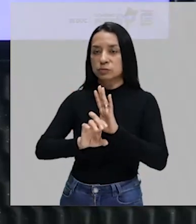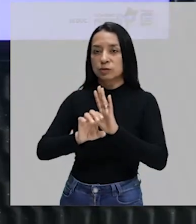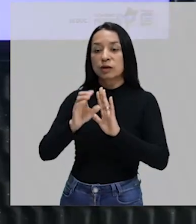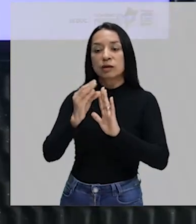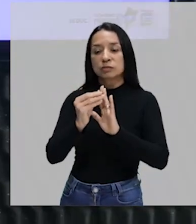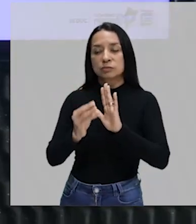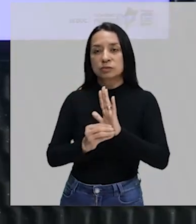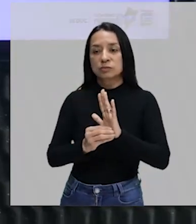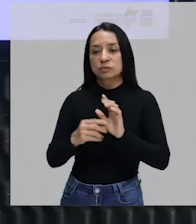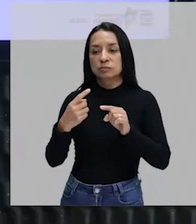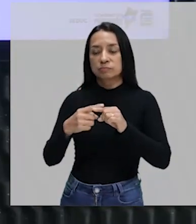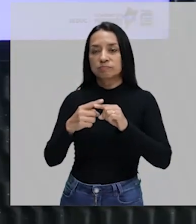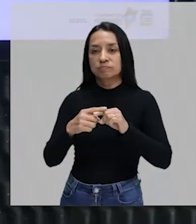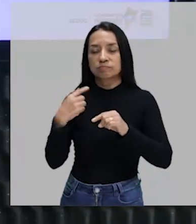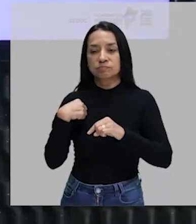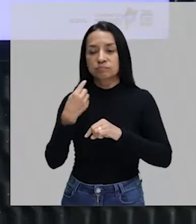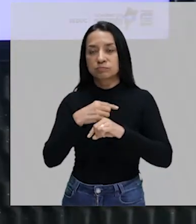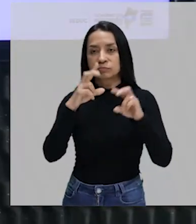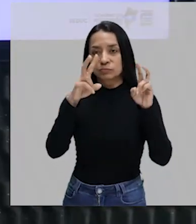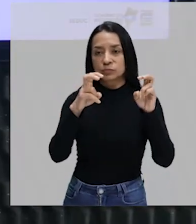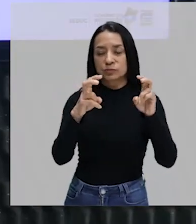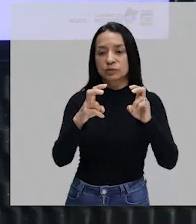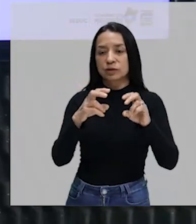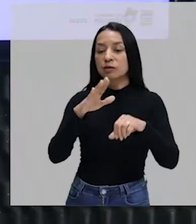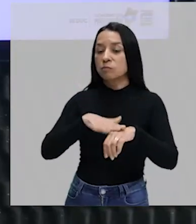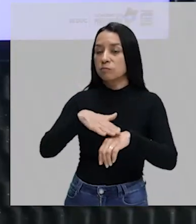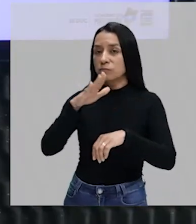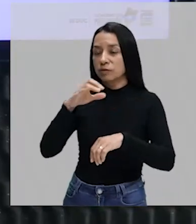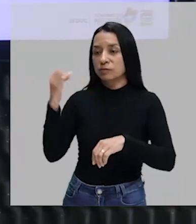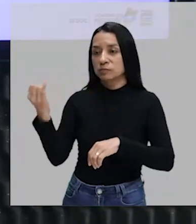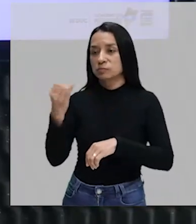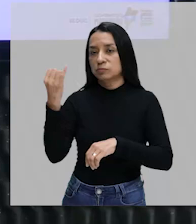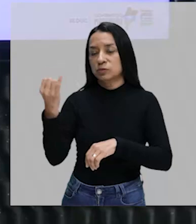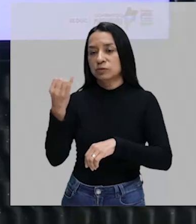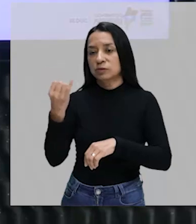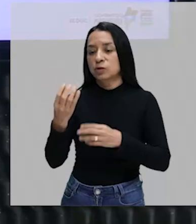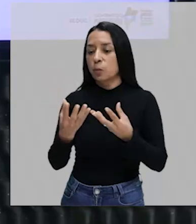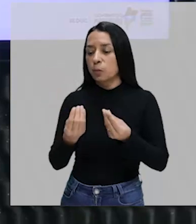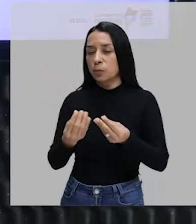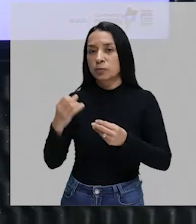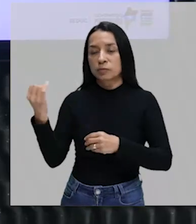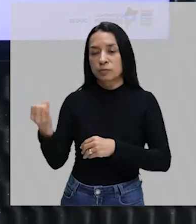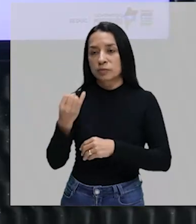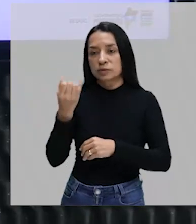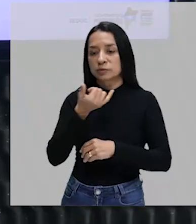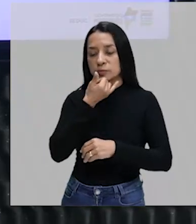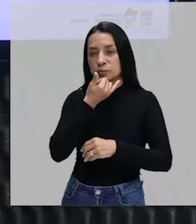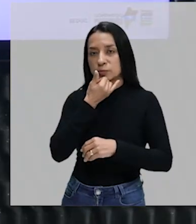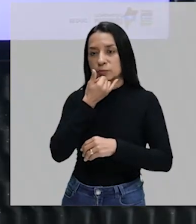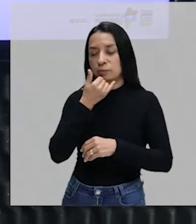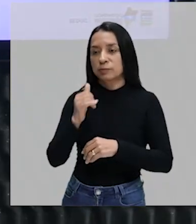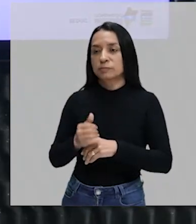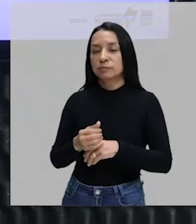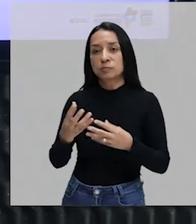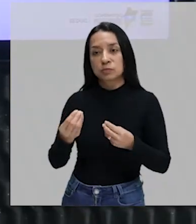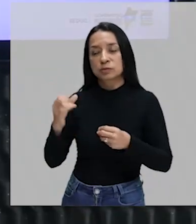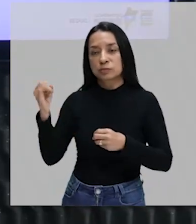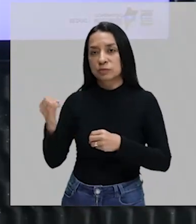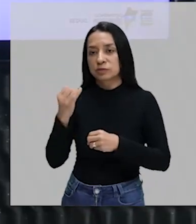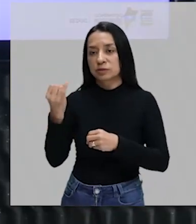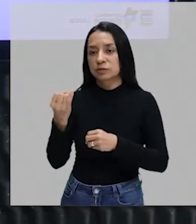é muito importante. O nosso tema é um dos temas mais badalados da filosofia, principalmente quando se fala na filosofia